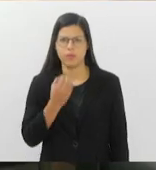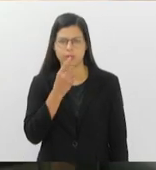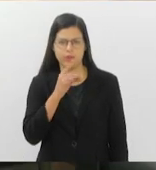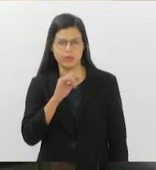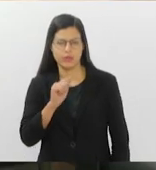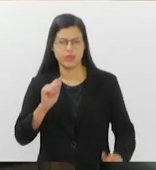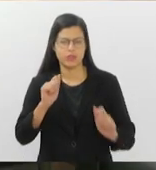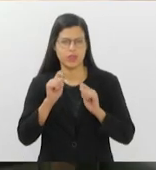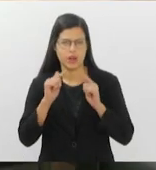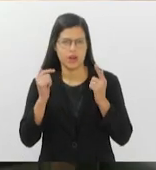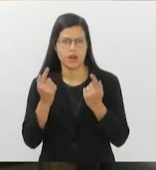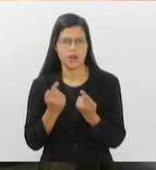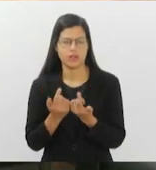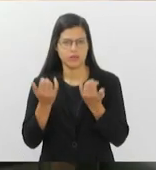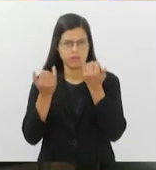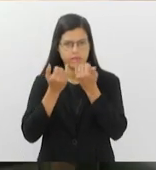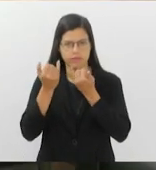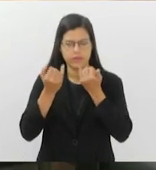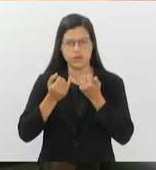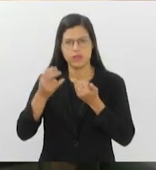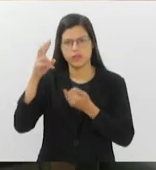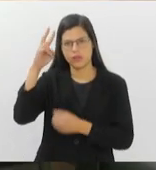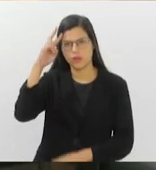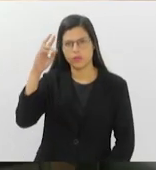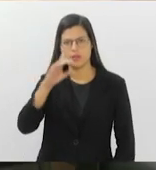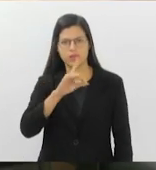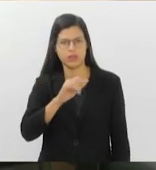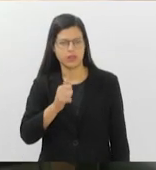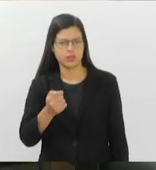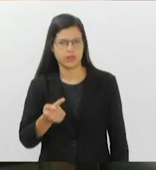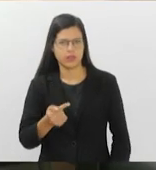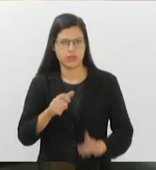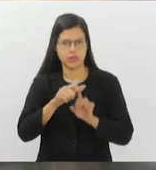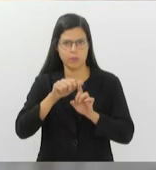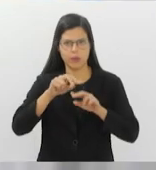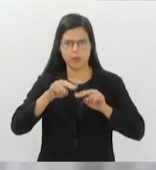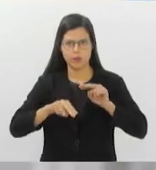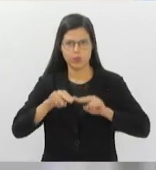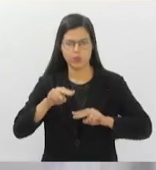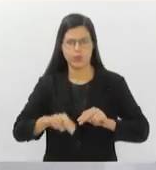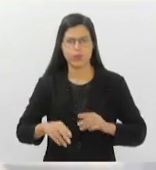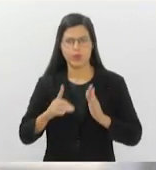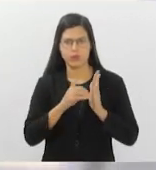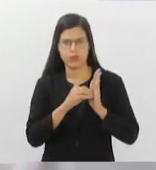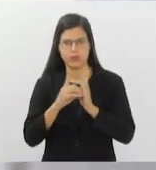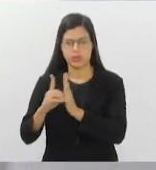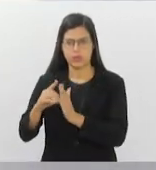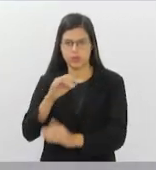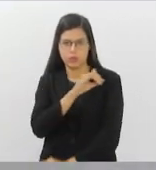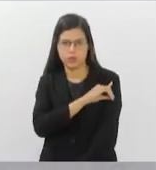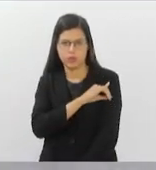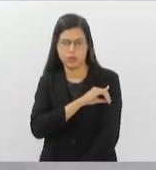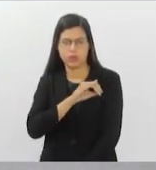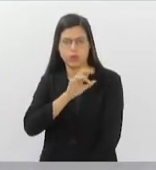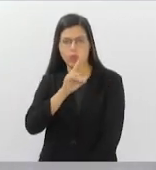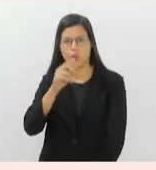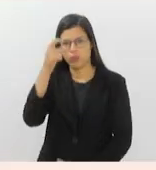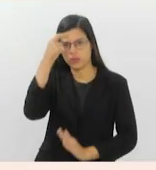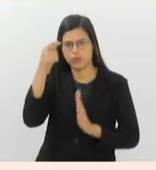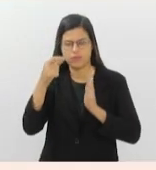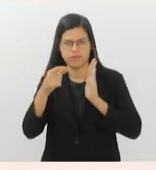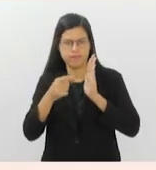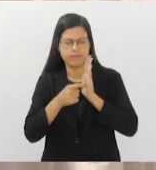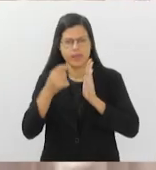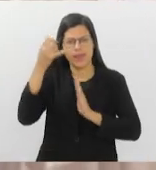O Bom Dia Alerj traz os seguintes destaques nesta segunda-feira, 17 de junho. Detran do Rio utiliza inteligência artificial